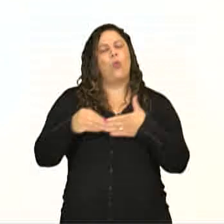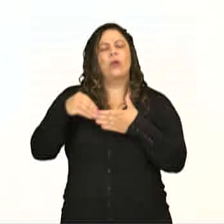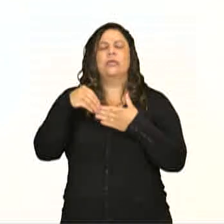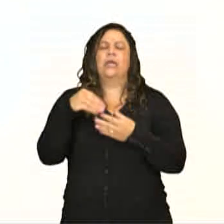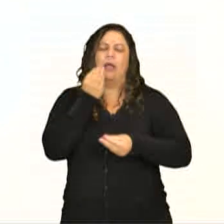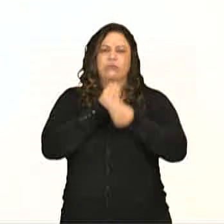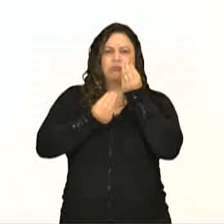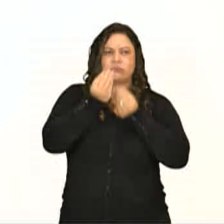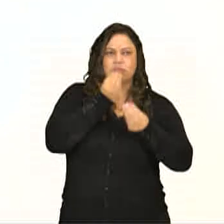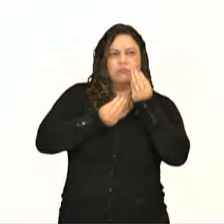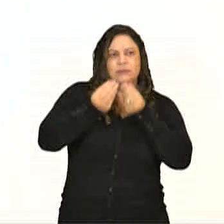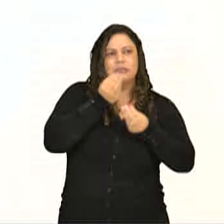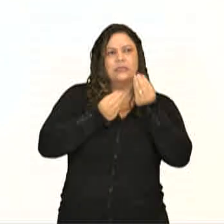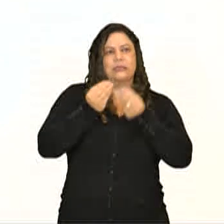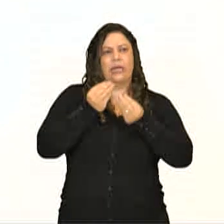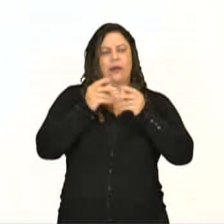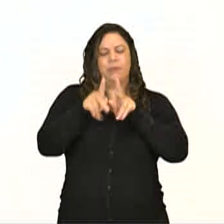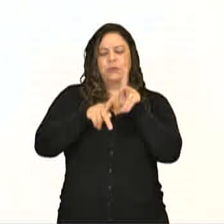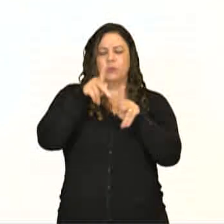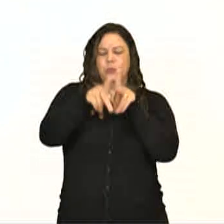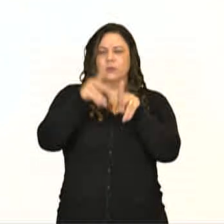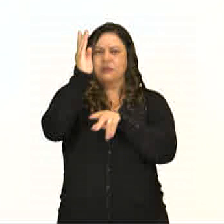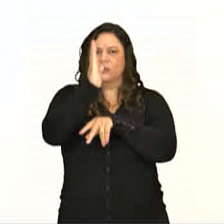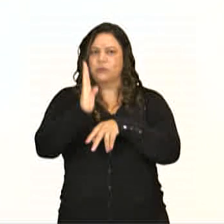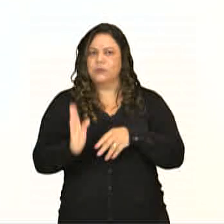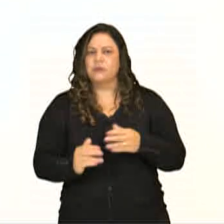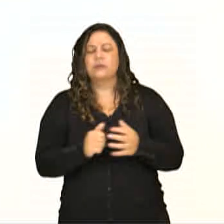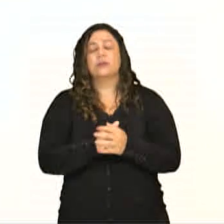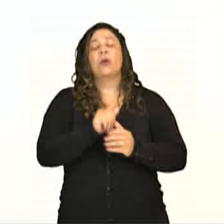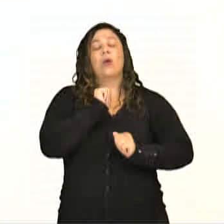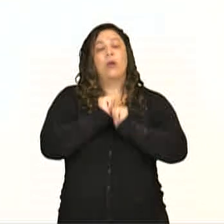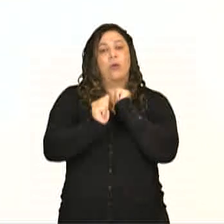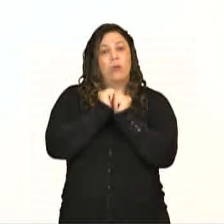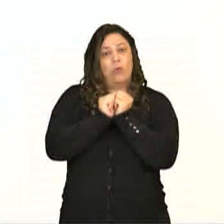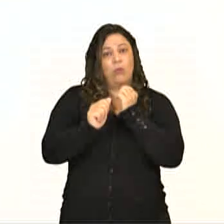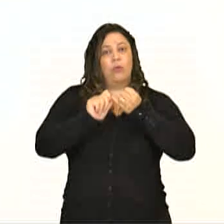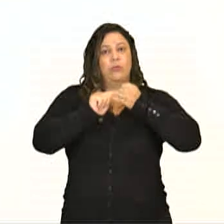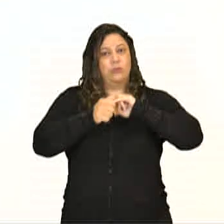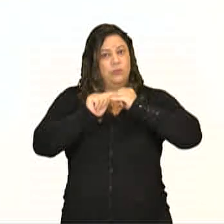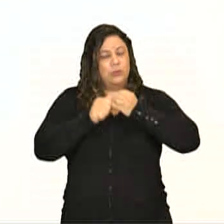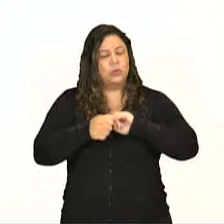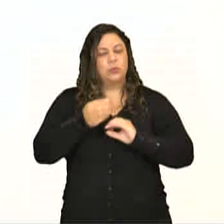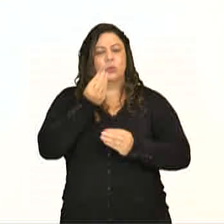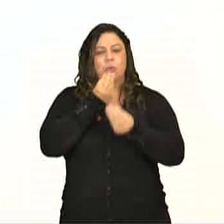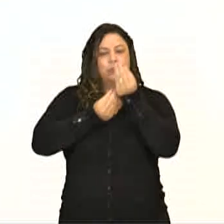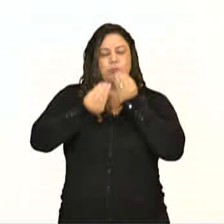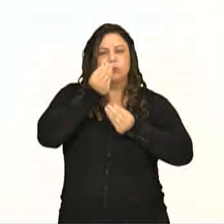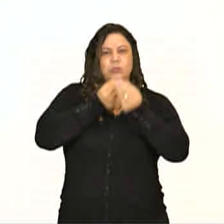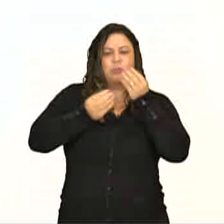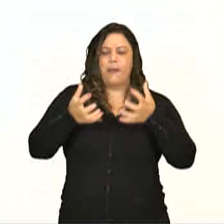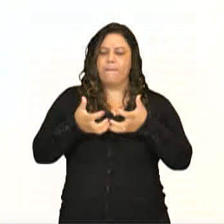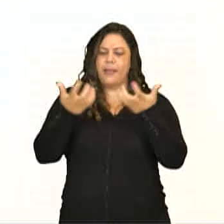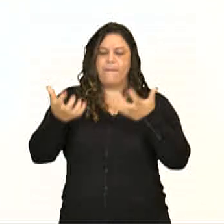uma publicação do Ministério da Saúde, o arroz e o feijão são alimentos de origem vegetal que se